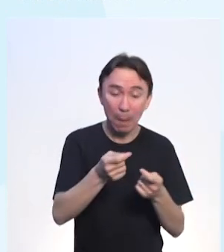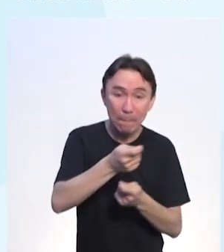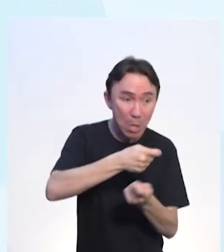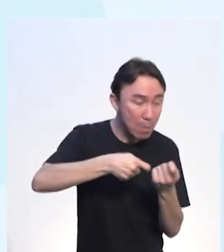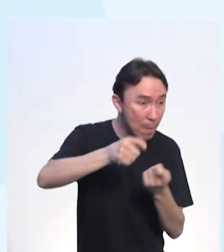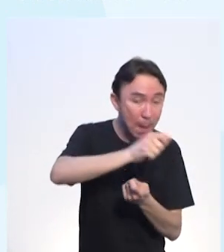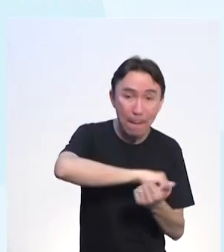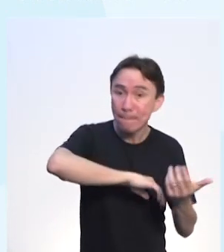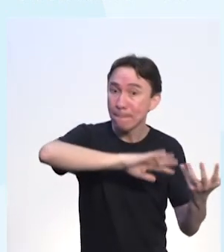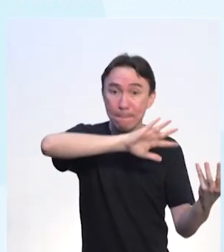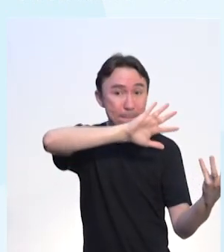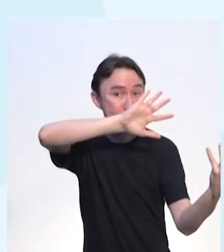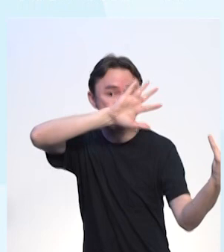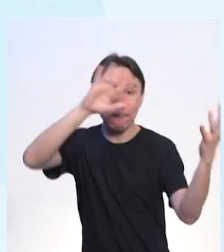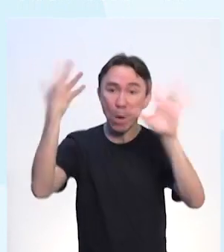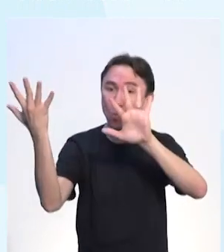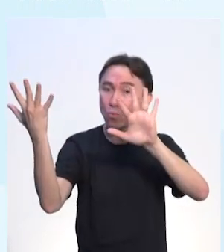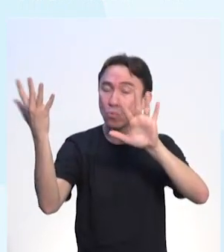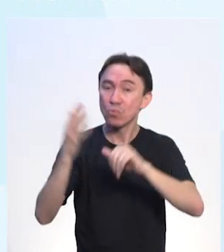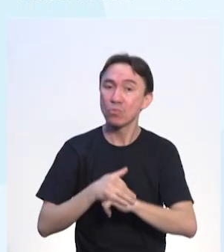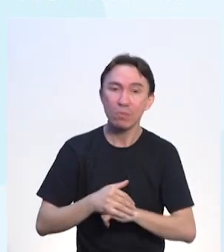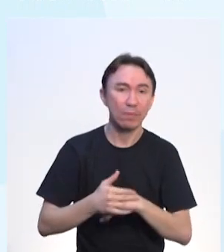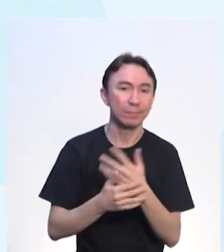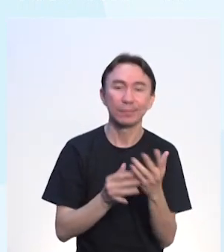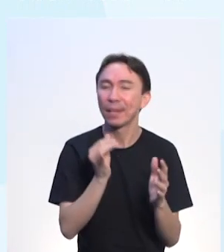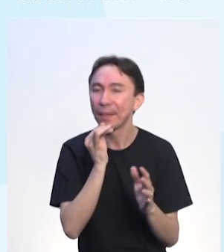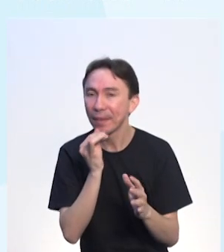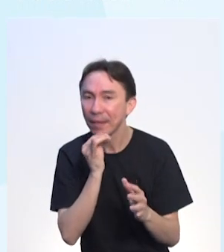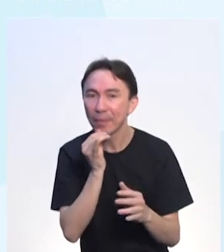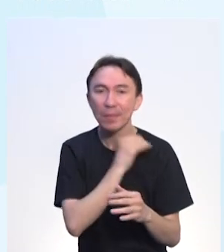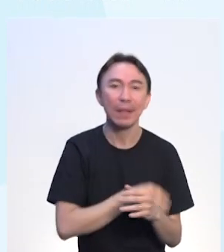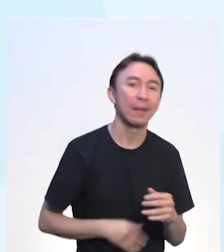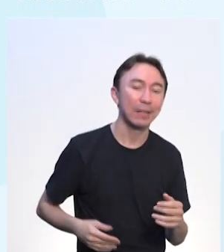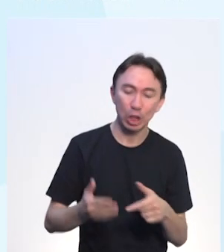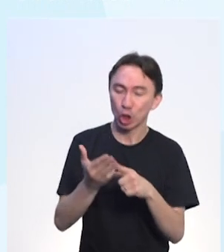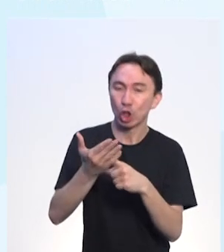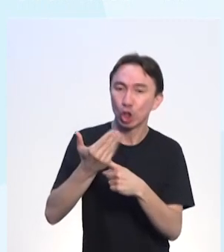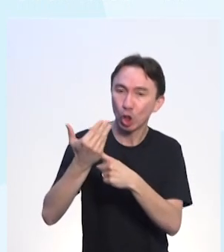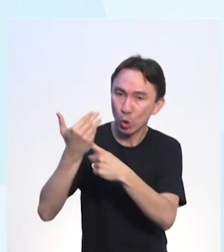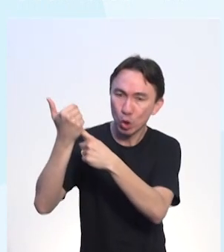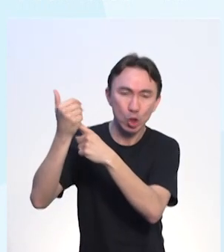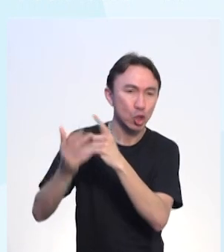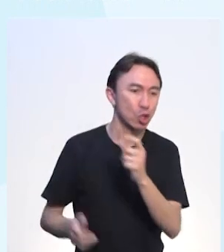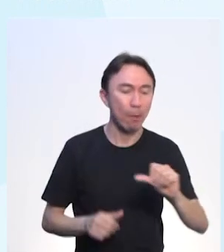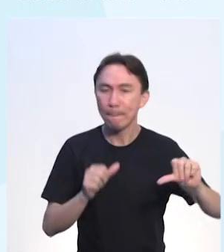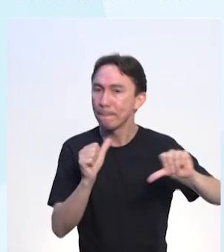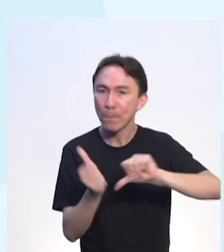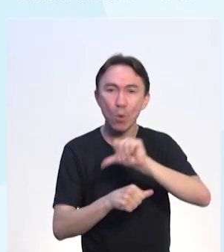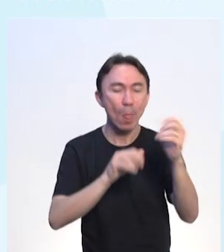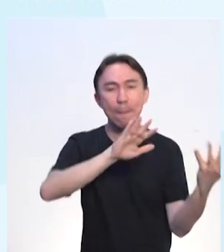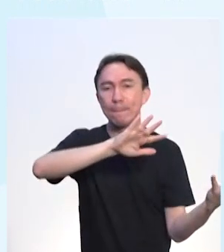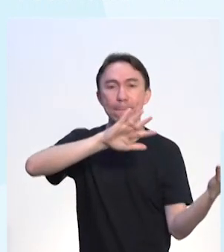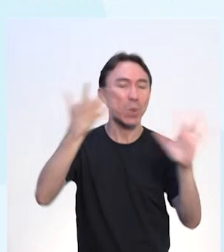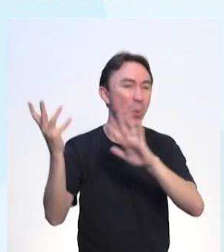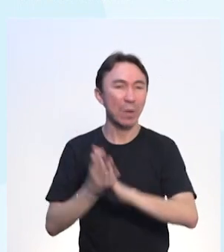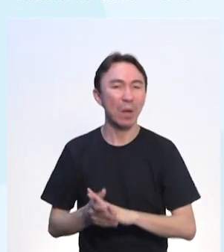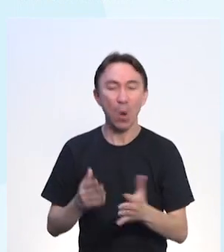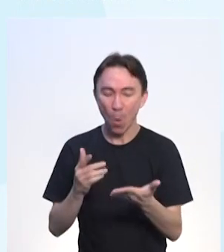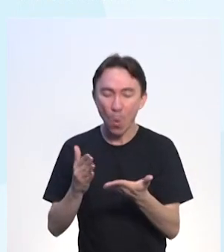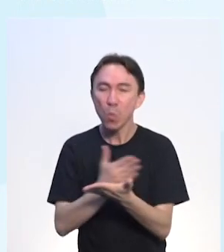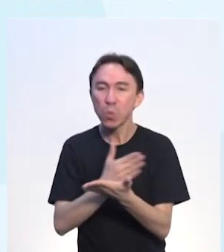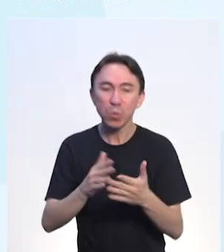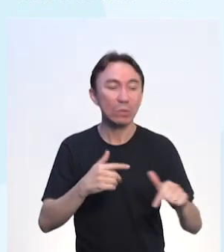Por exemplo, mudanças na tecnologia de produção ou no padrão de consumo, né? Podendo transformar empregos obsoletos ou